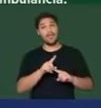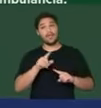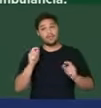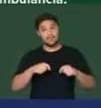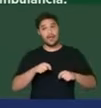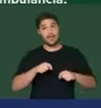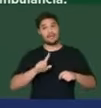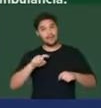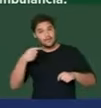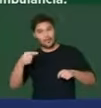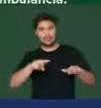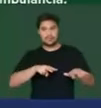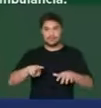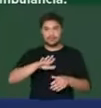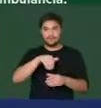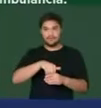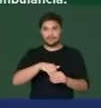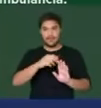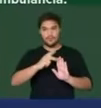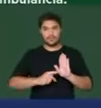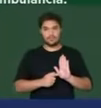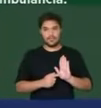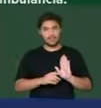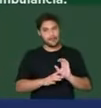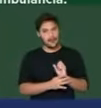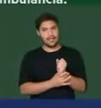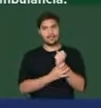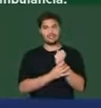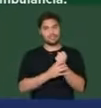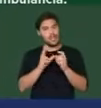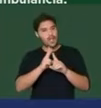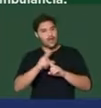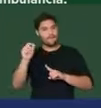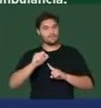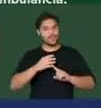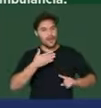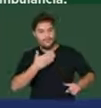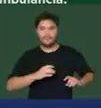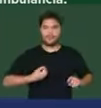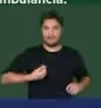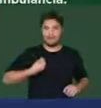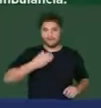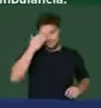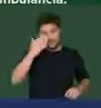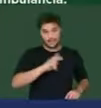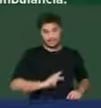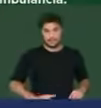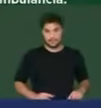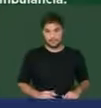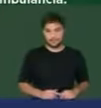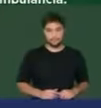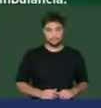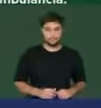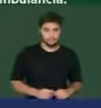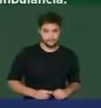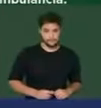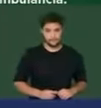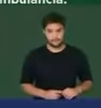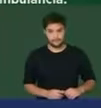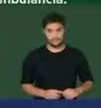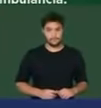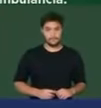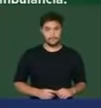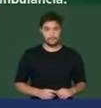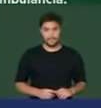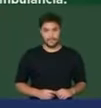semana, do mesmo projeto para garantir essa grande vitória em defesa da vida. Muito obrigada, presidente. É importante, antes de ceder a palavra